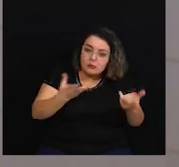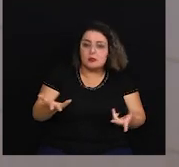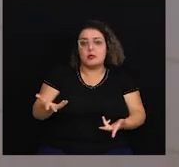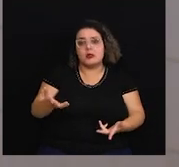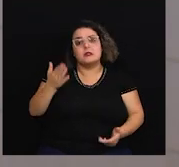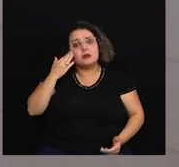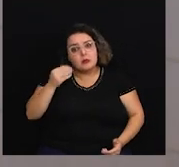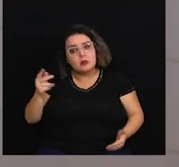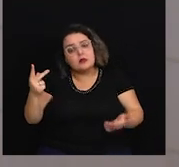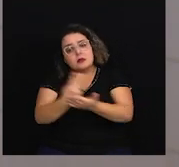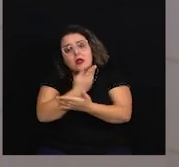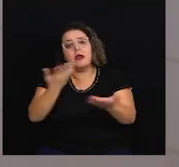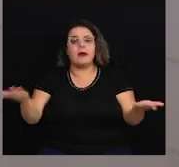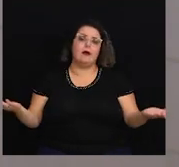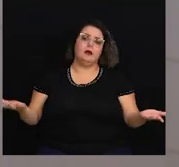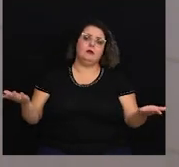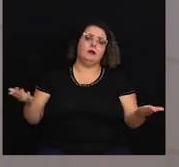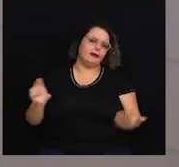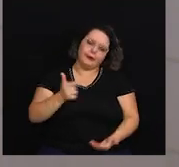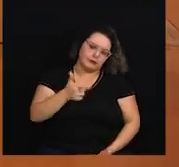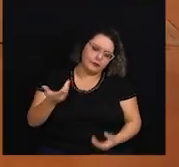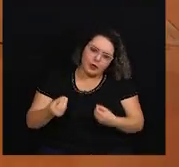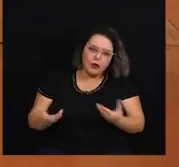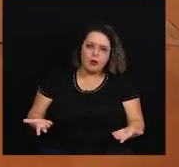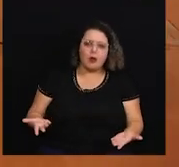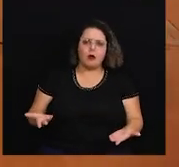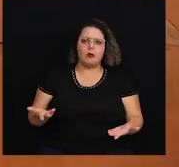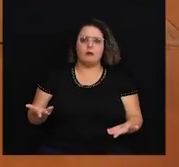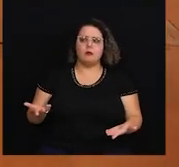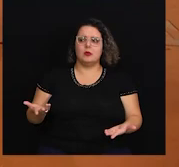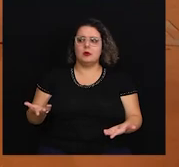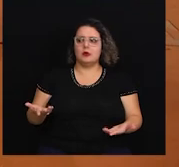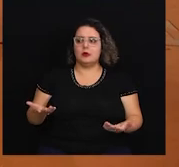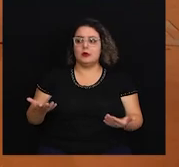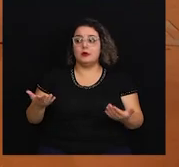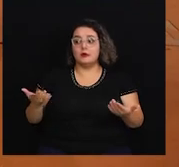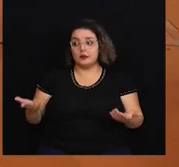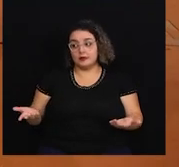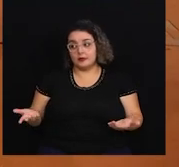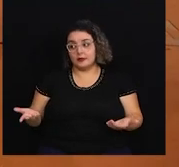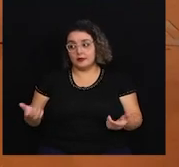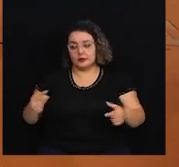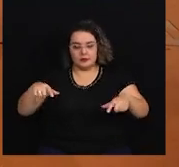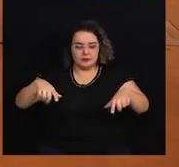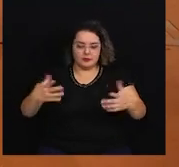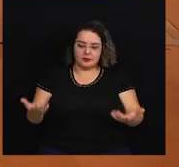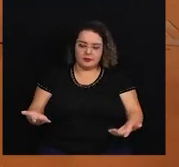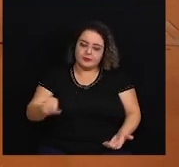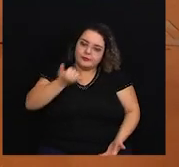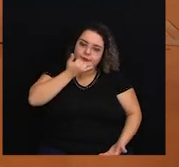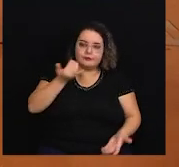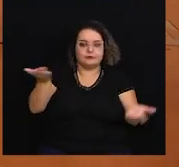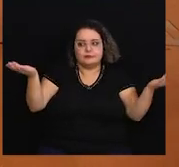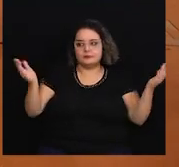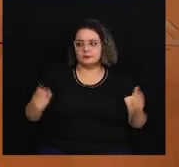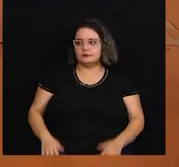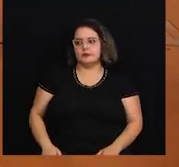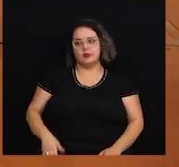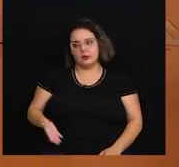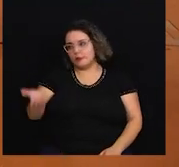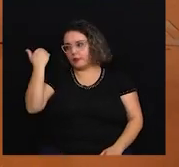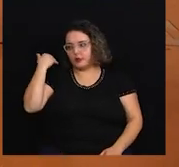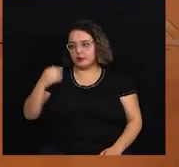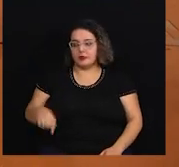Cisa mesmo tá errado tá errado portanto já que eu posso ir andar 4 falei faz mal seja o que for vamos lá